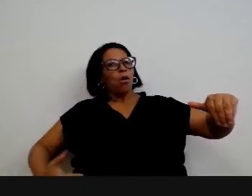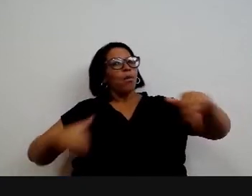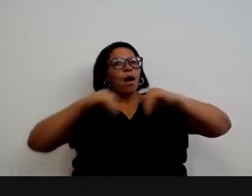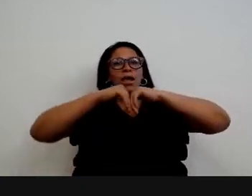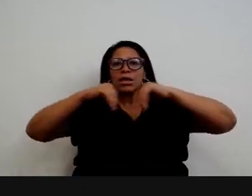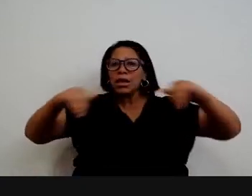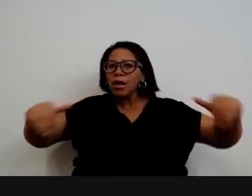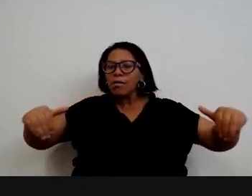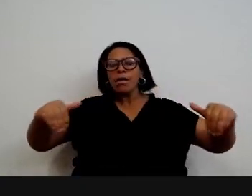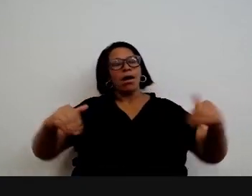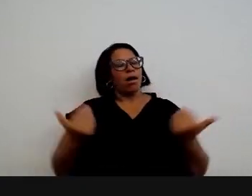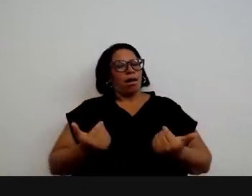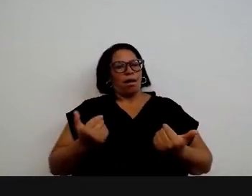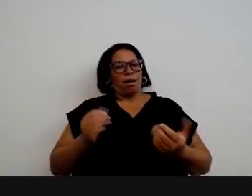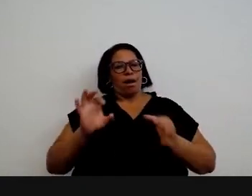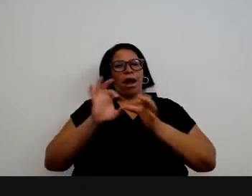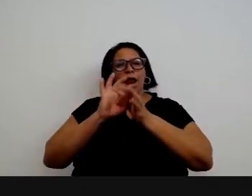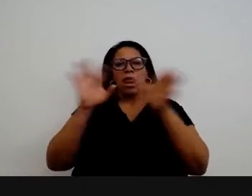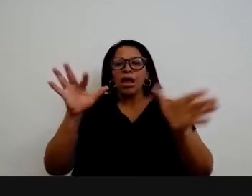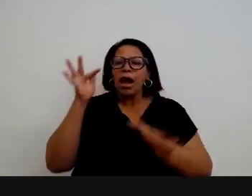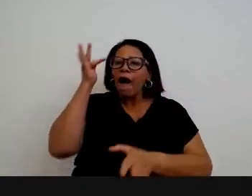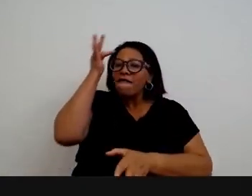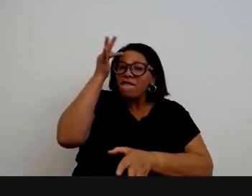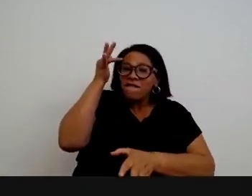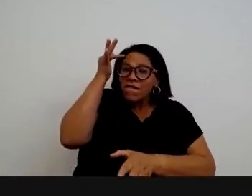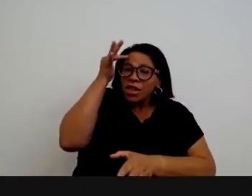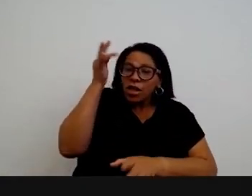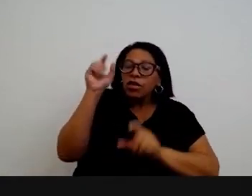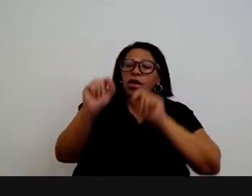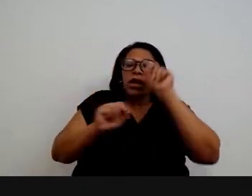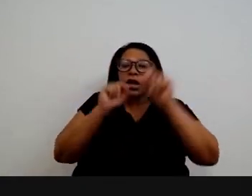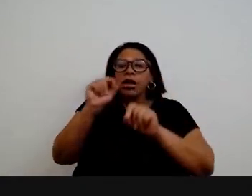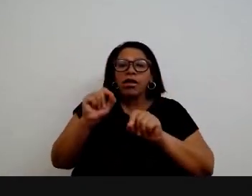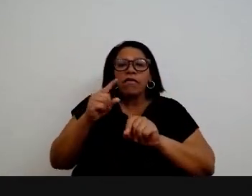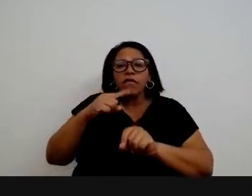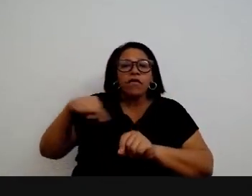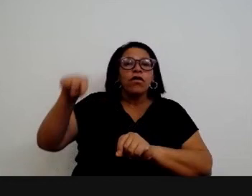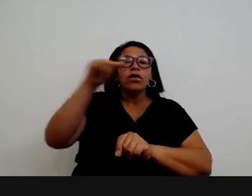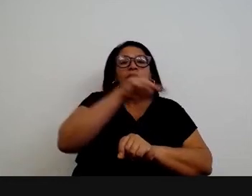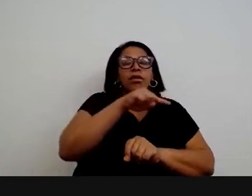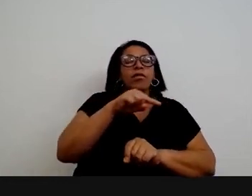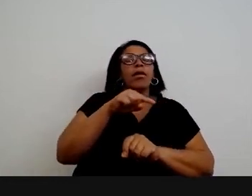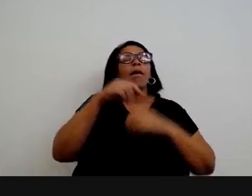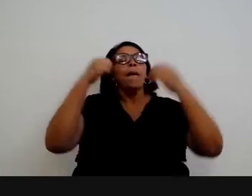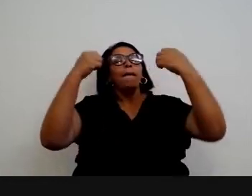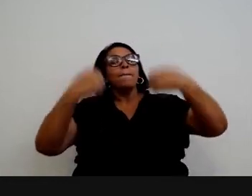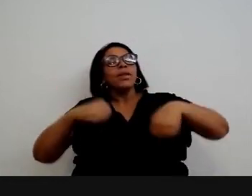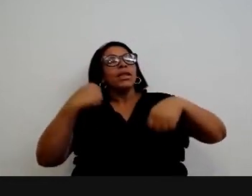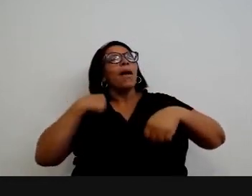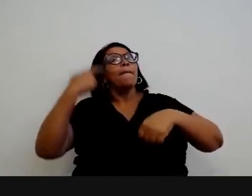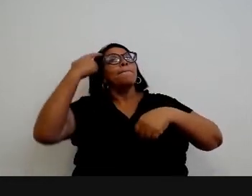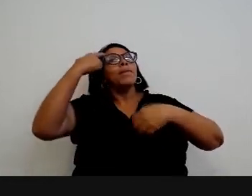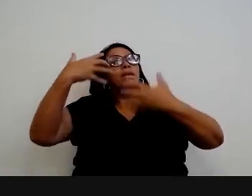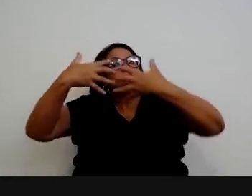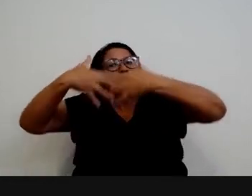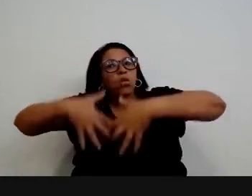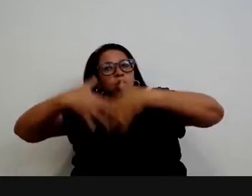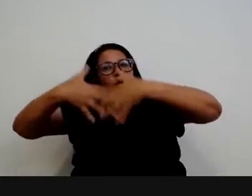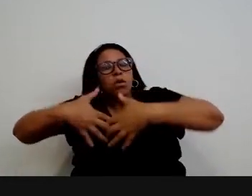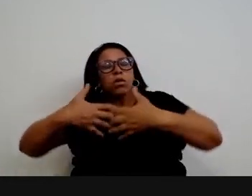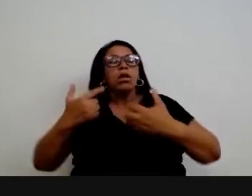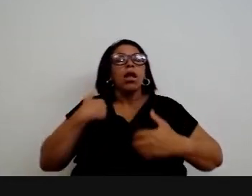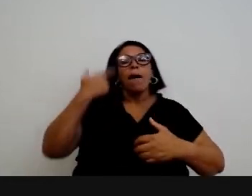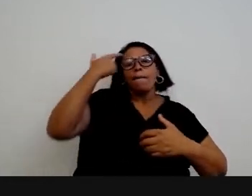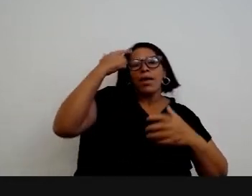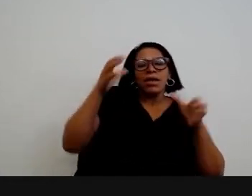princípio republicano, filosoficamente falando, diz que você precisa romper. Para pensar numa sociedade, para